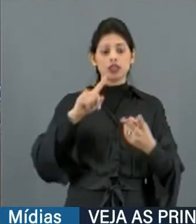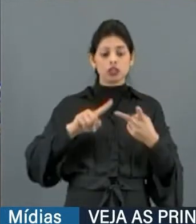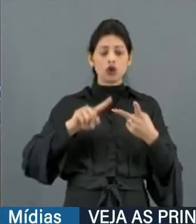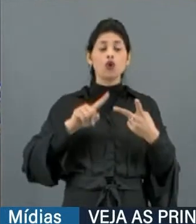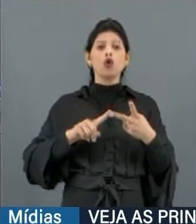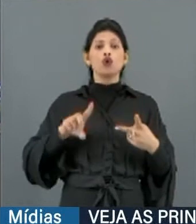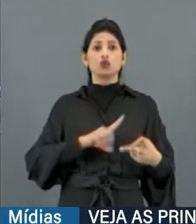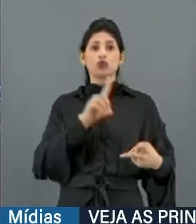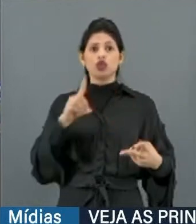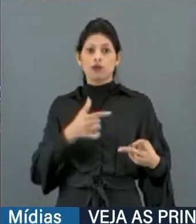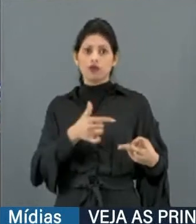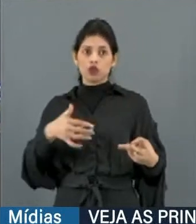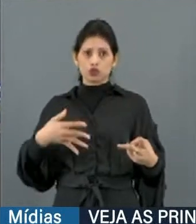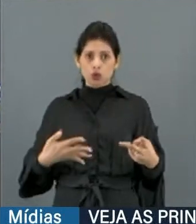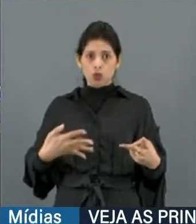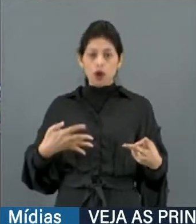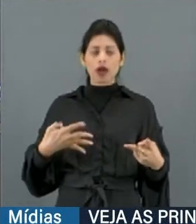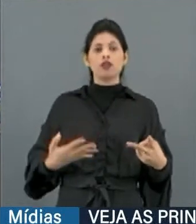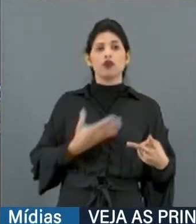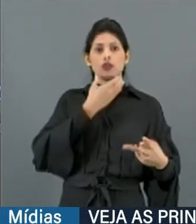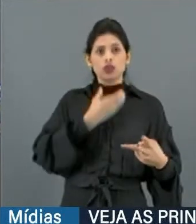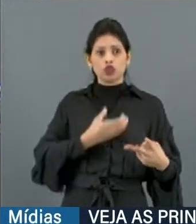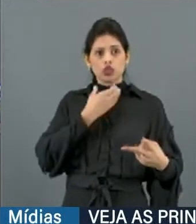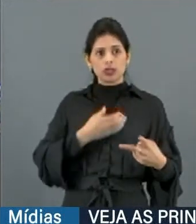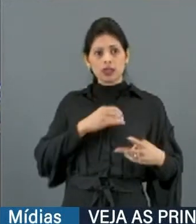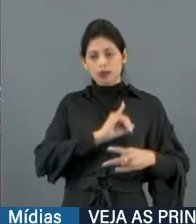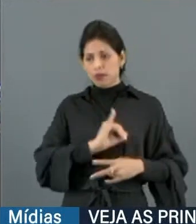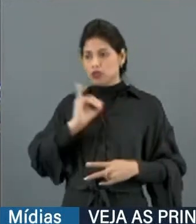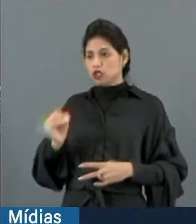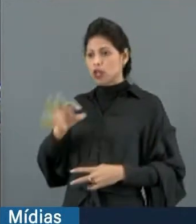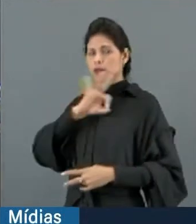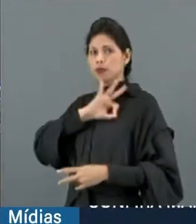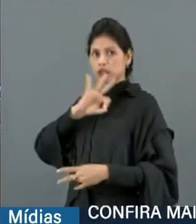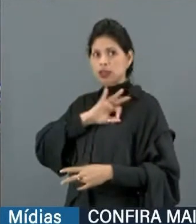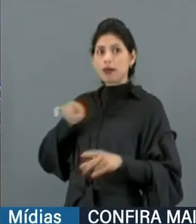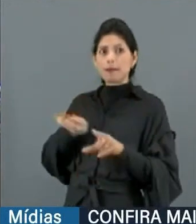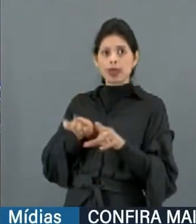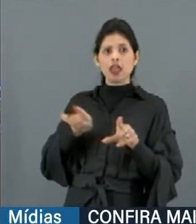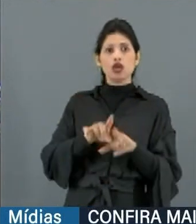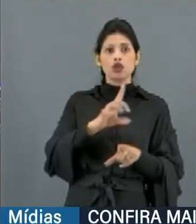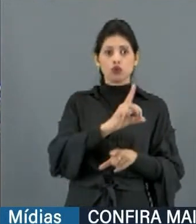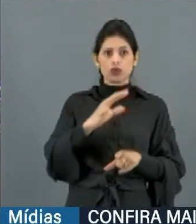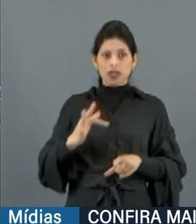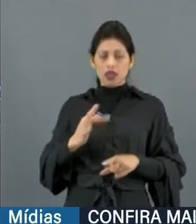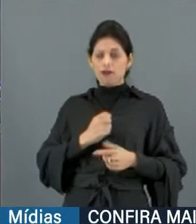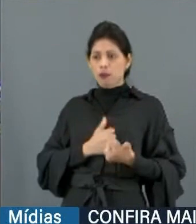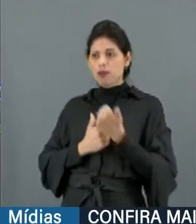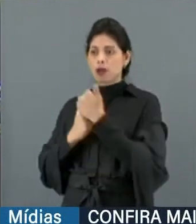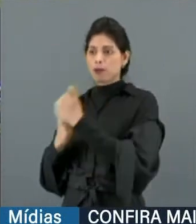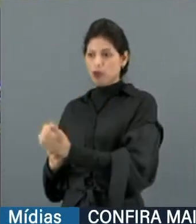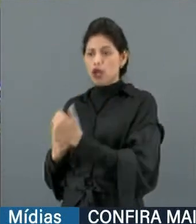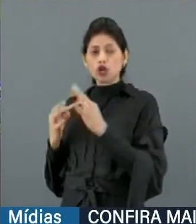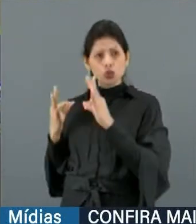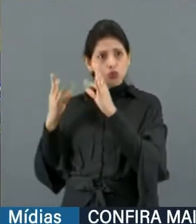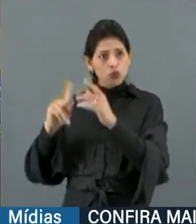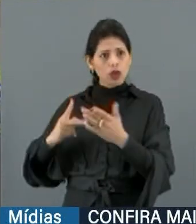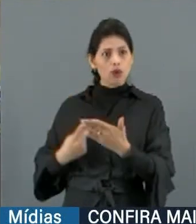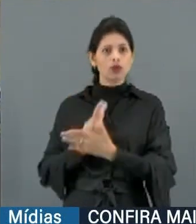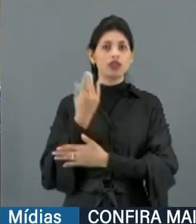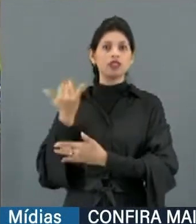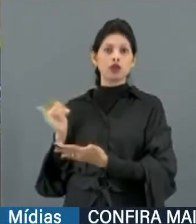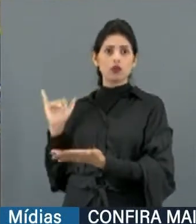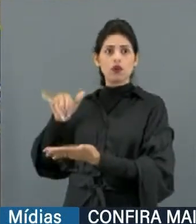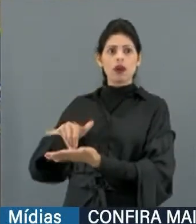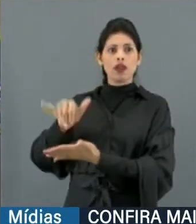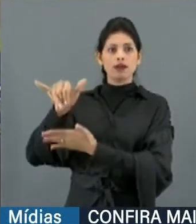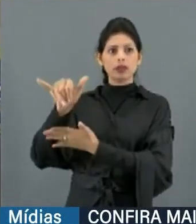24 de dezembro, coloquei a Polícia Federal à disposição da Secretaria de Segurança Pública do DF para prestar todo o apoio necessário. Sobre os acampamentos em